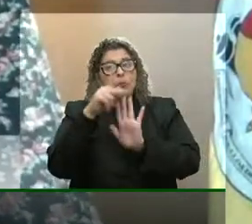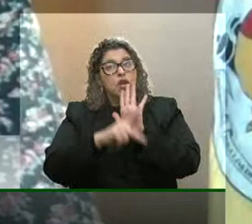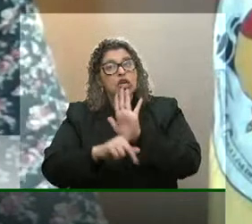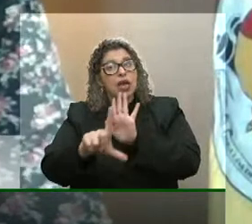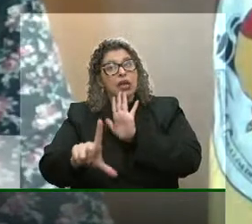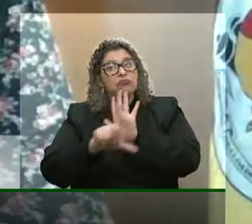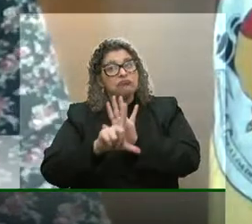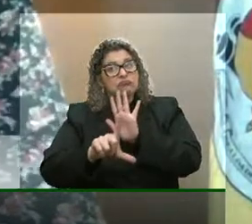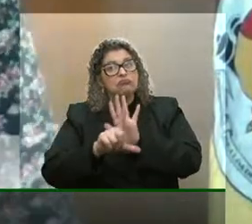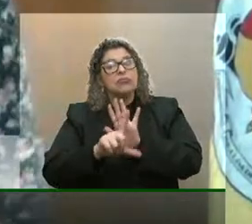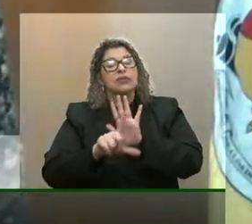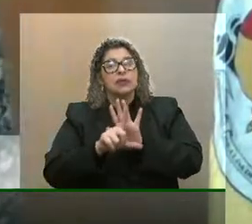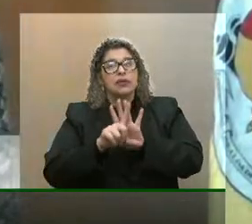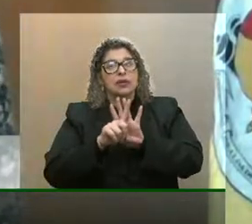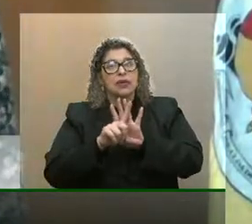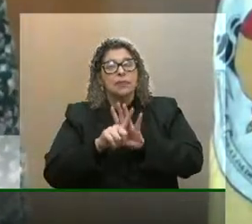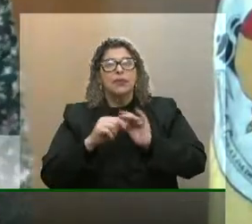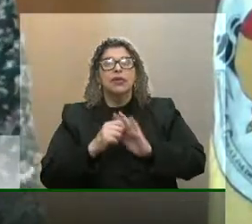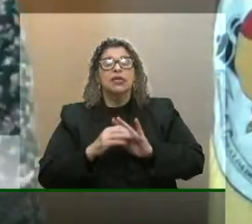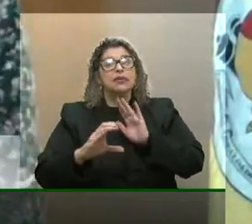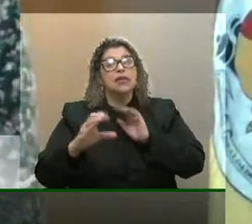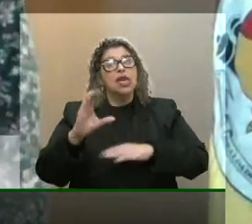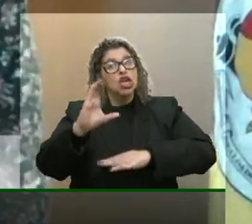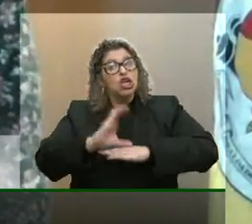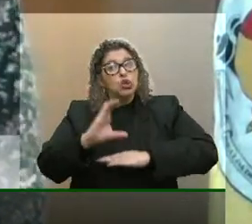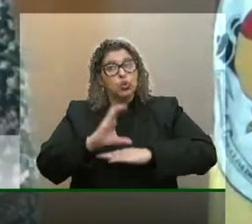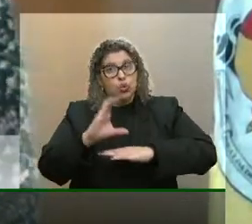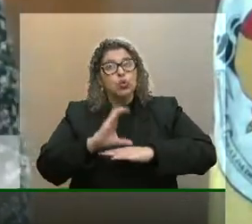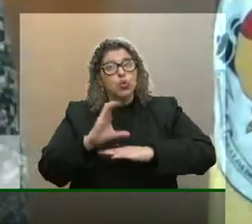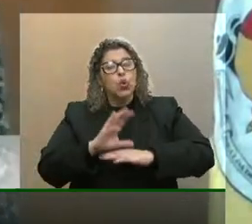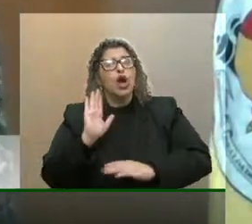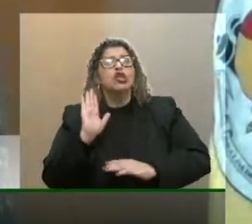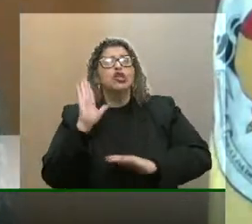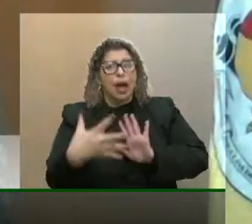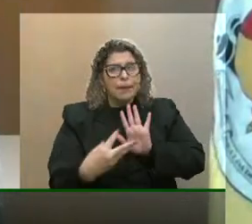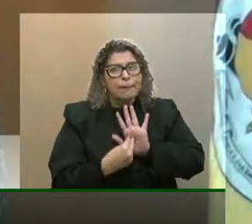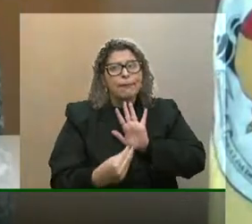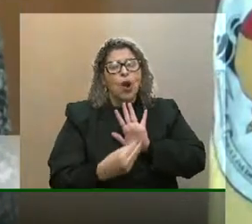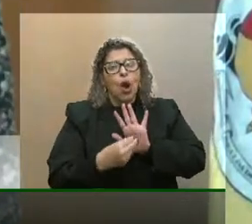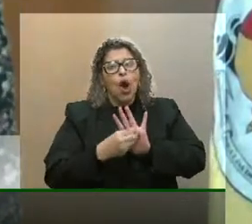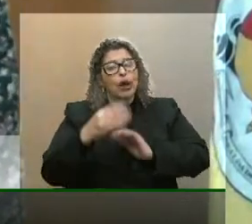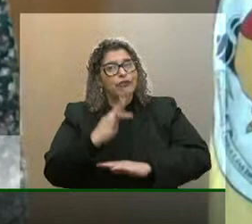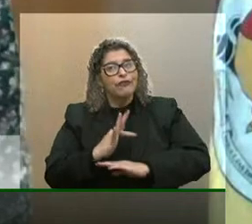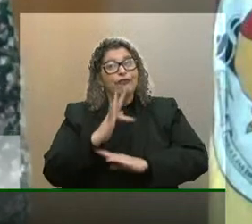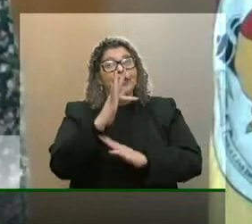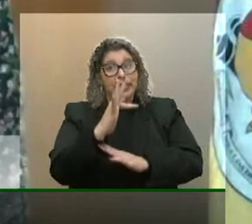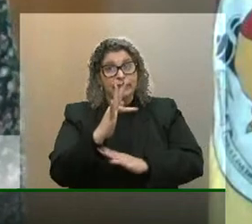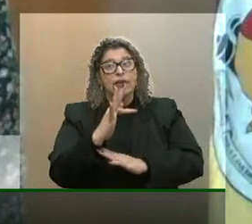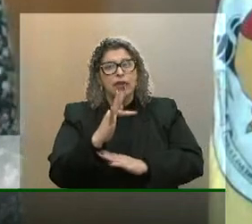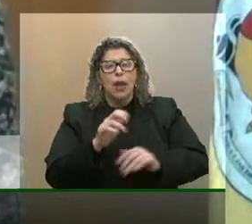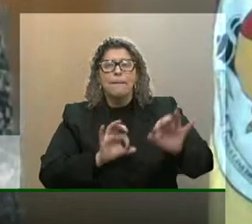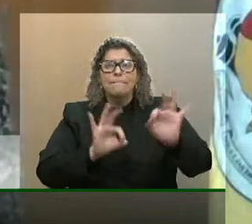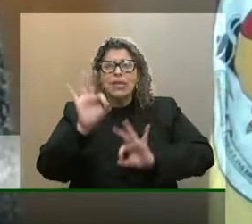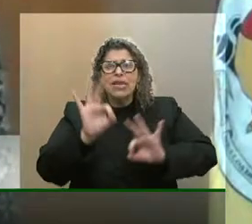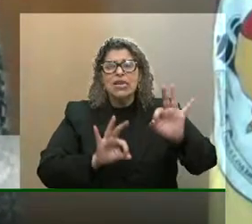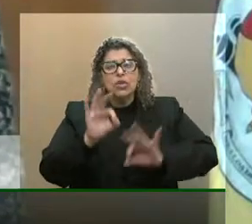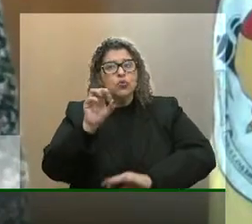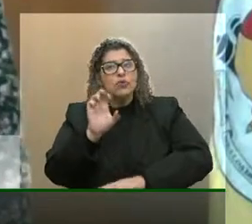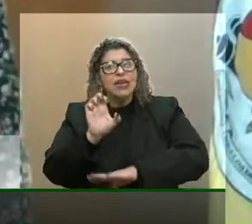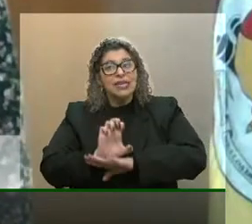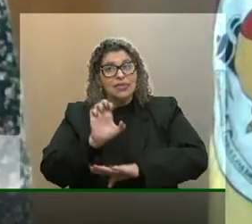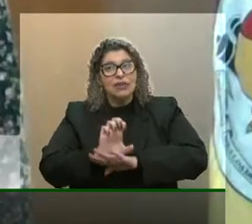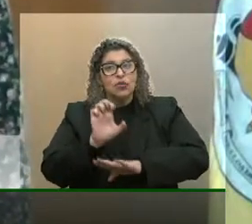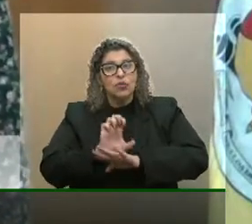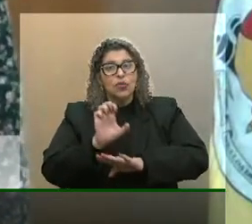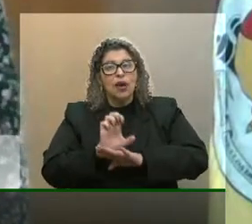O primeiro, para que se institua, aos moldes do existente a nível federal, um plano estadual de